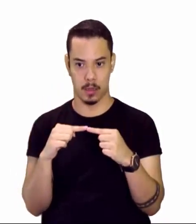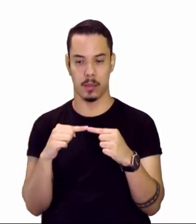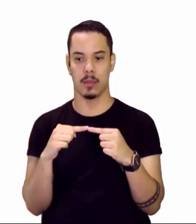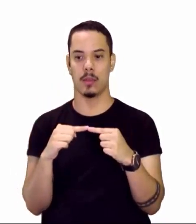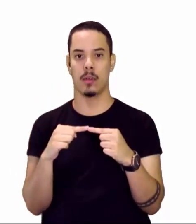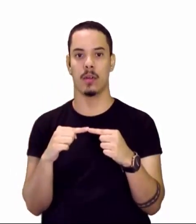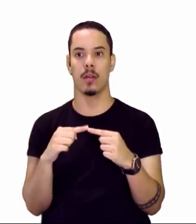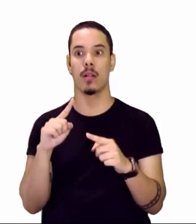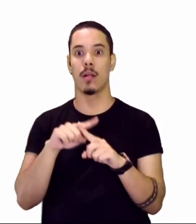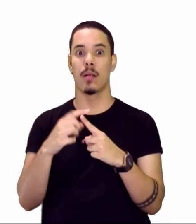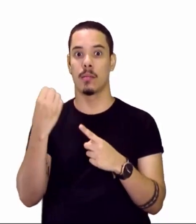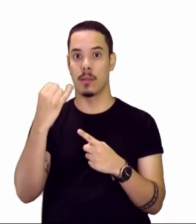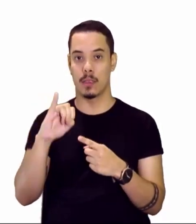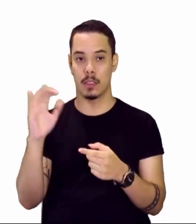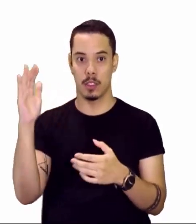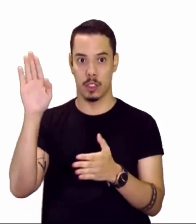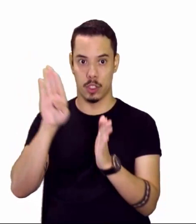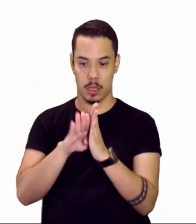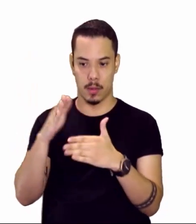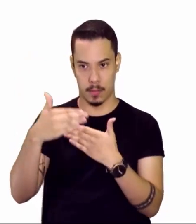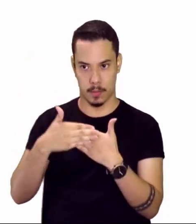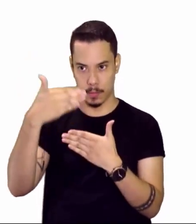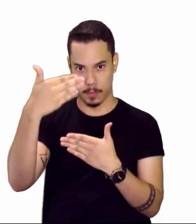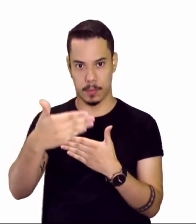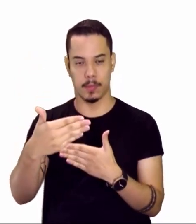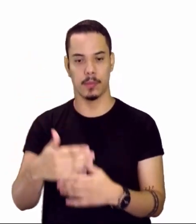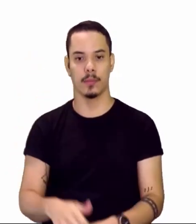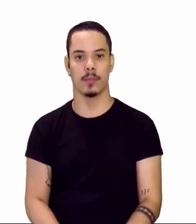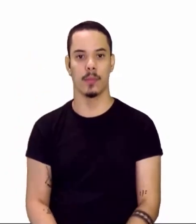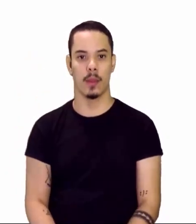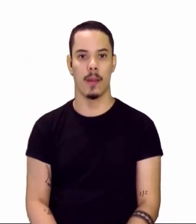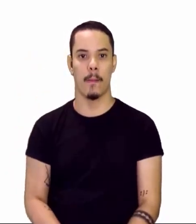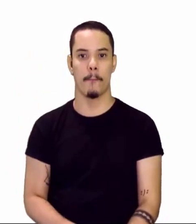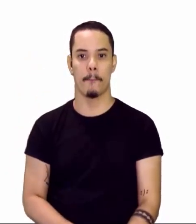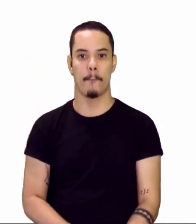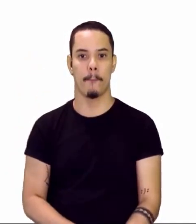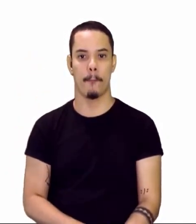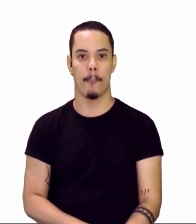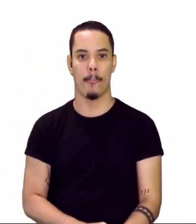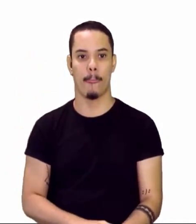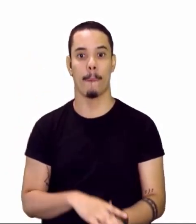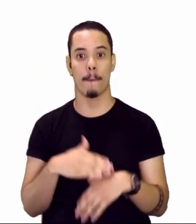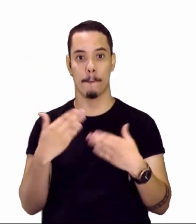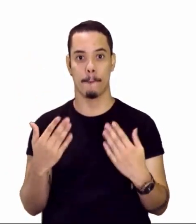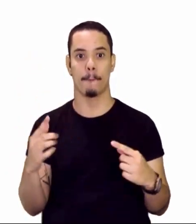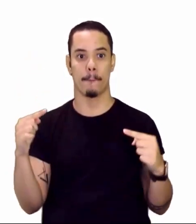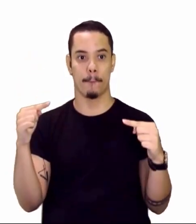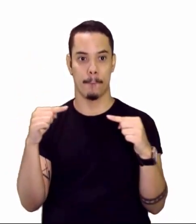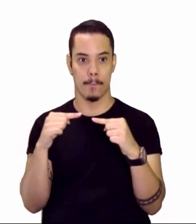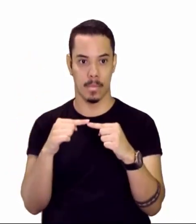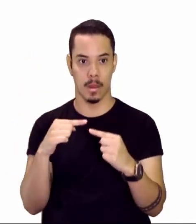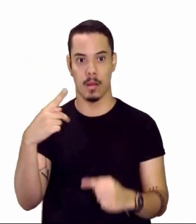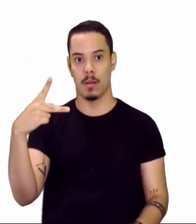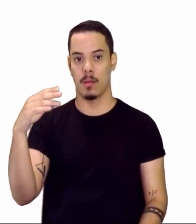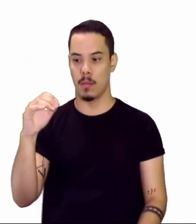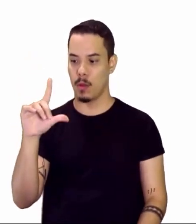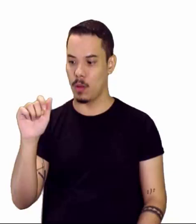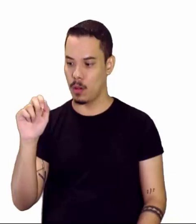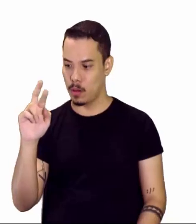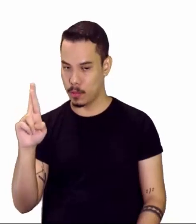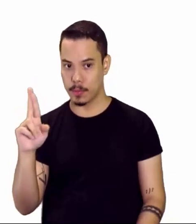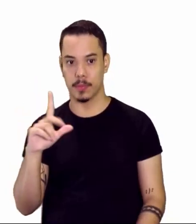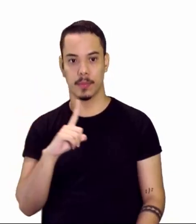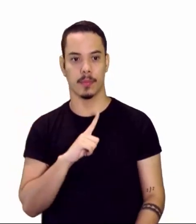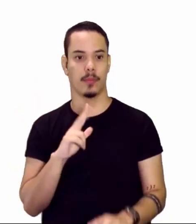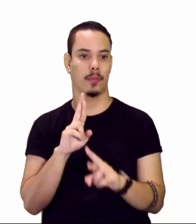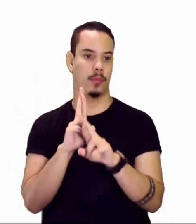estou falando para quando chegar nas moléculas, tá bom? Então, as ligações polar, existem diferença